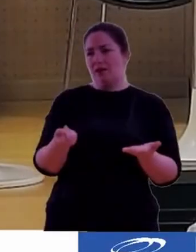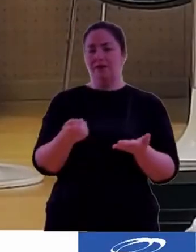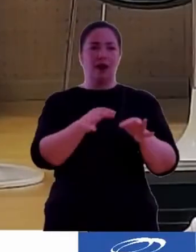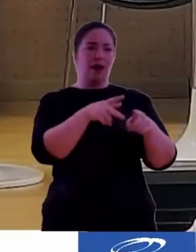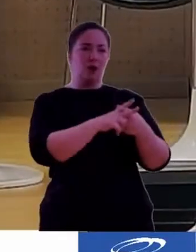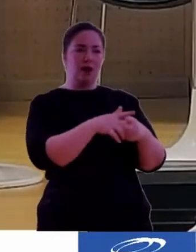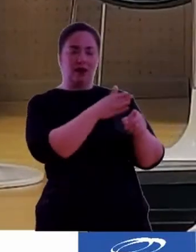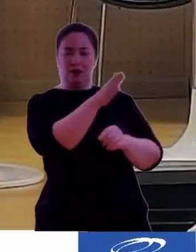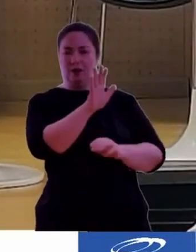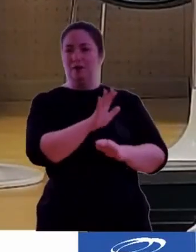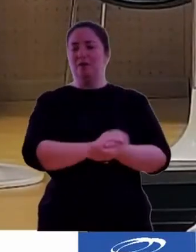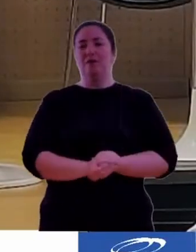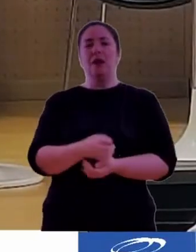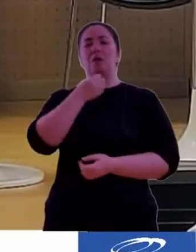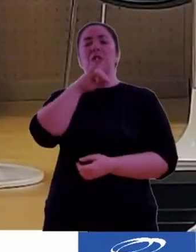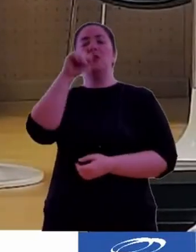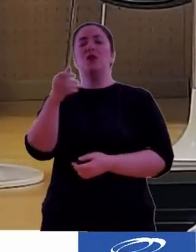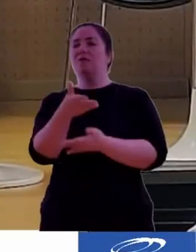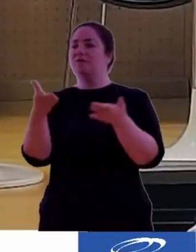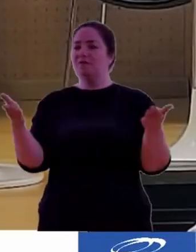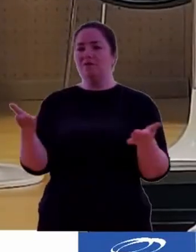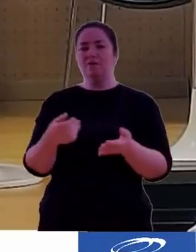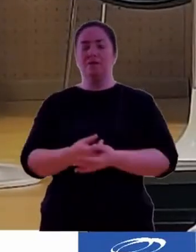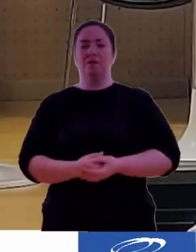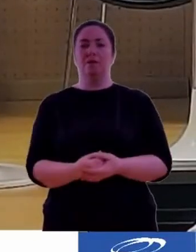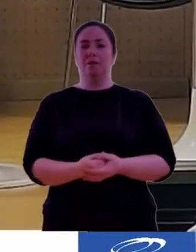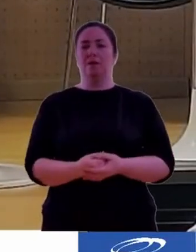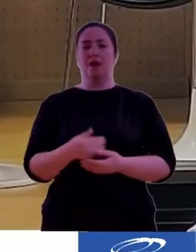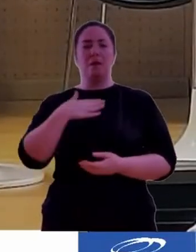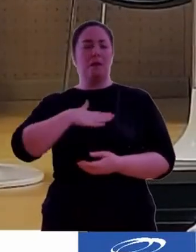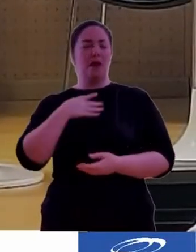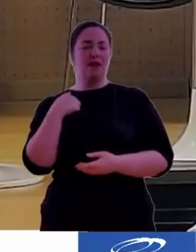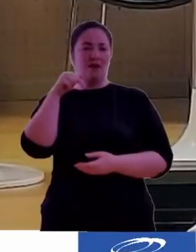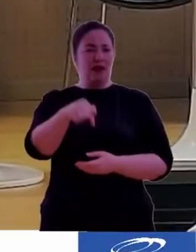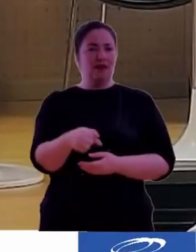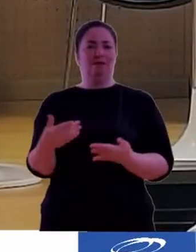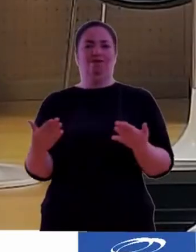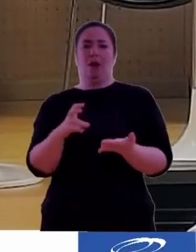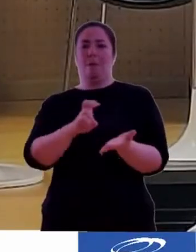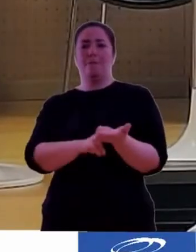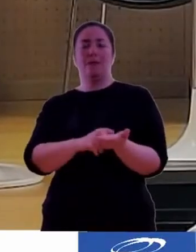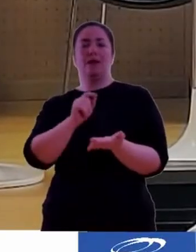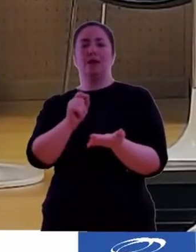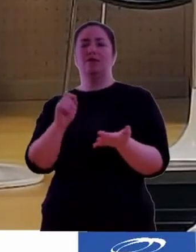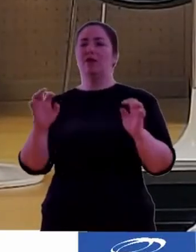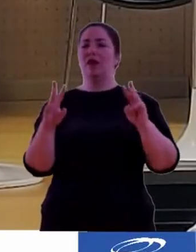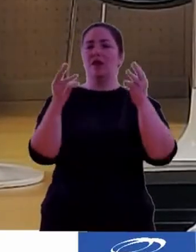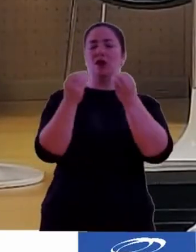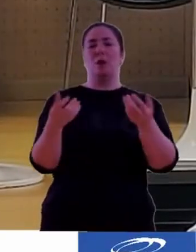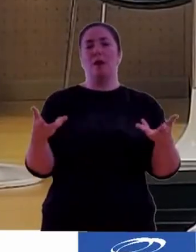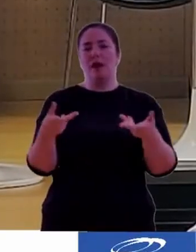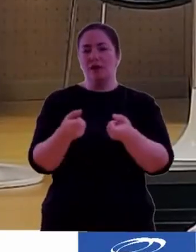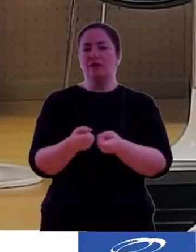Então, bom dia a todos e a todas. É um prazer a gente estar aqui nessa manhã, fazendo esse evento que a gente preparou